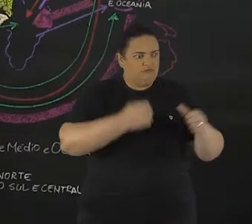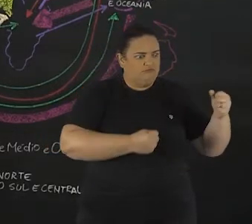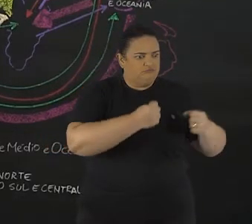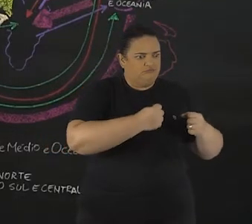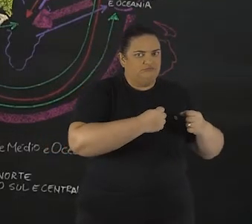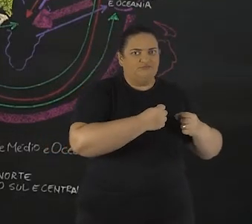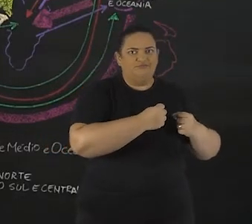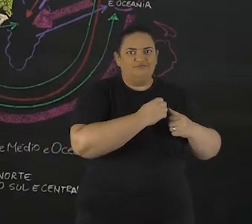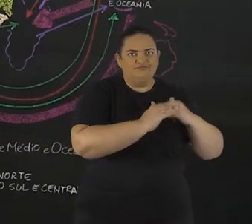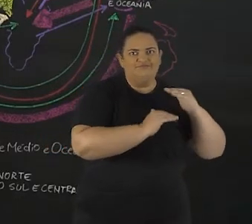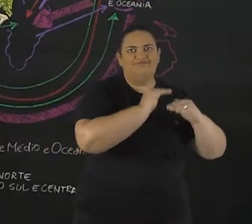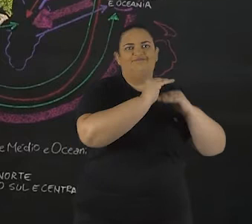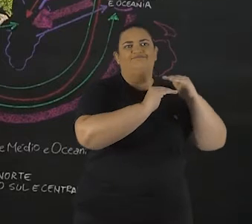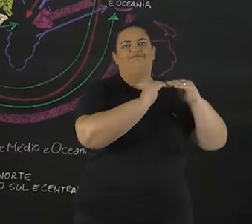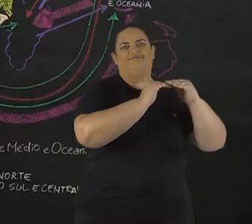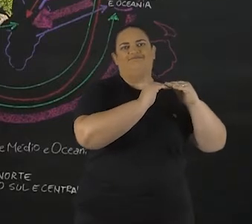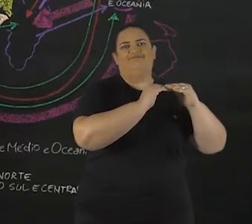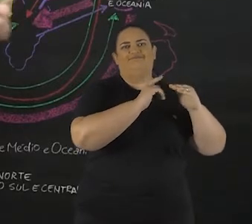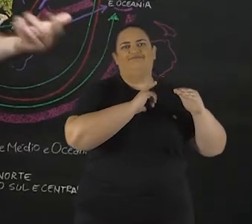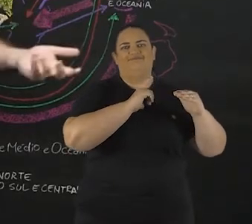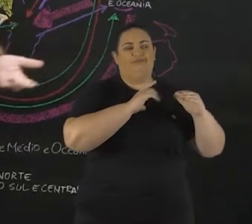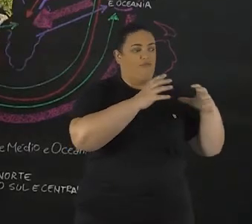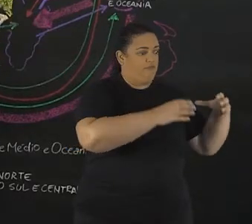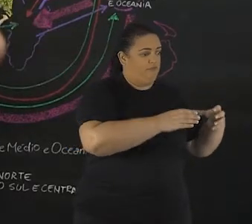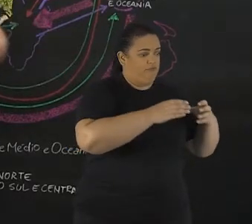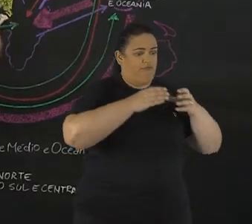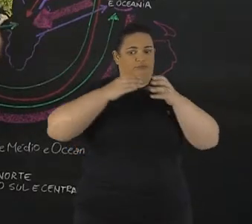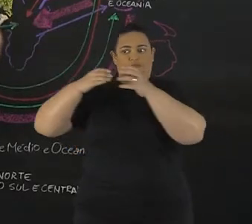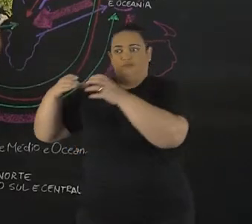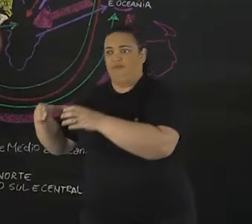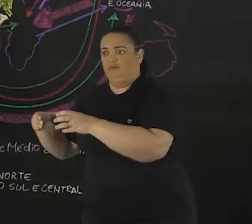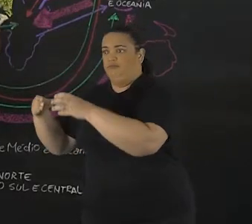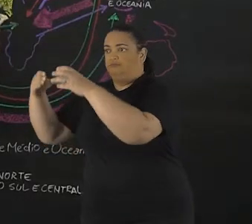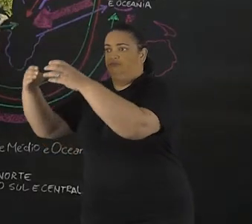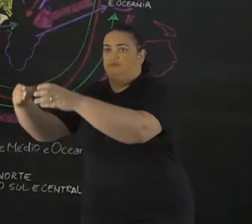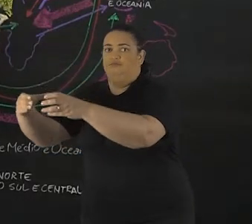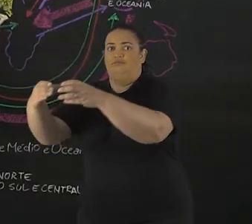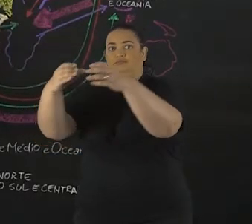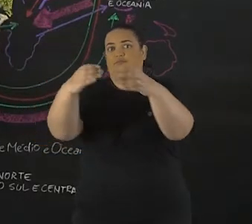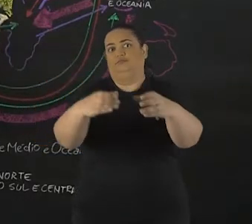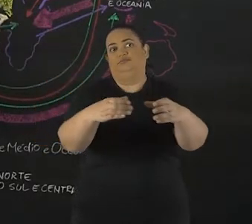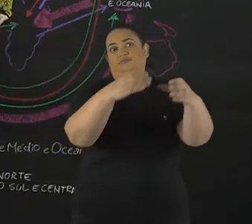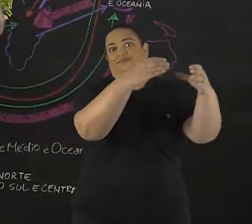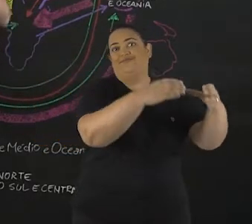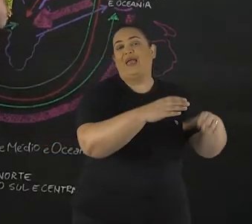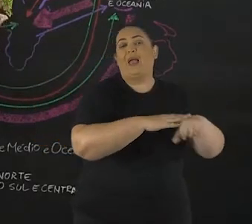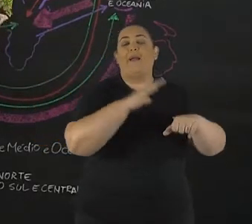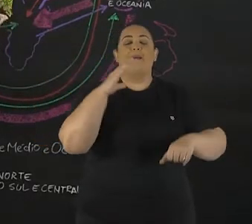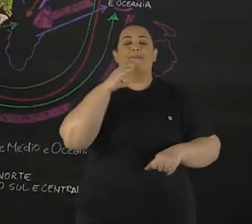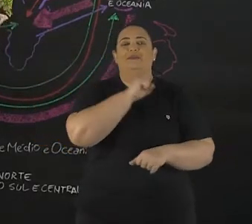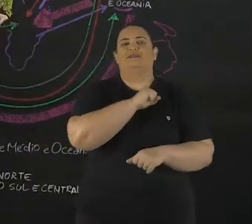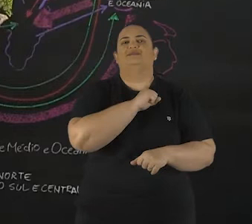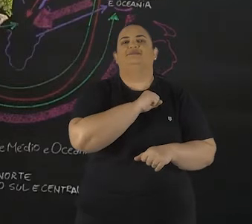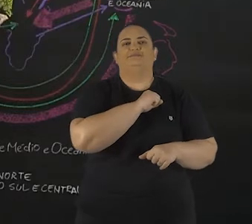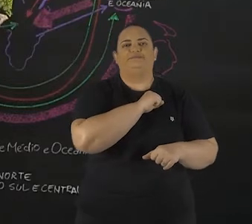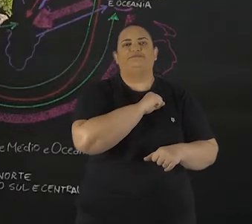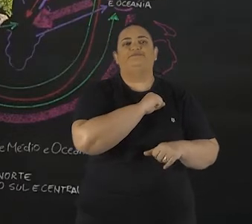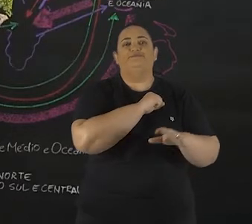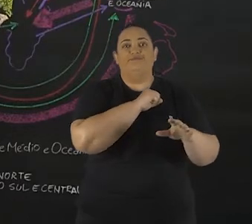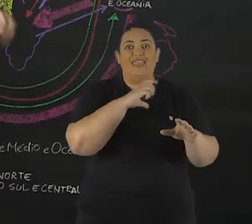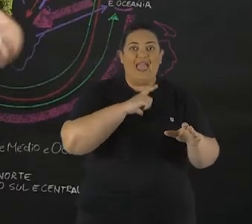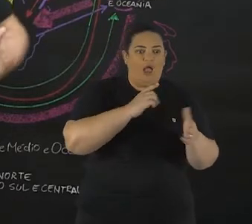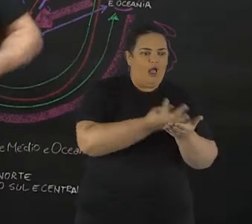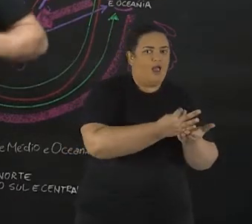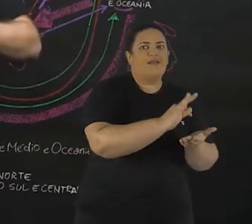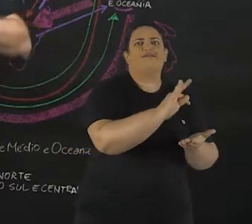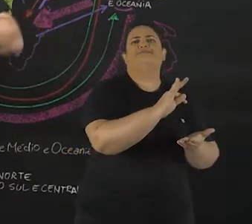transportes, utilizando métodos multimodais de desenvolvimento também desses fluxos de mercadorias. Então, cada vez mais o desenvolvimento